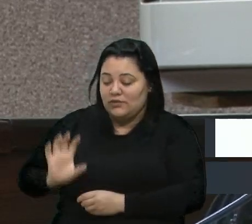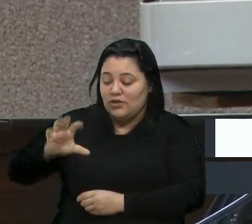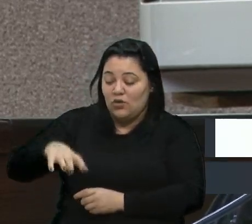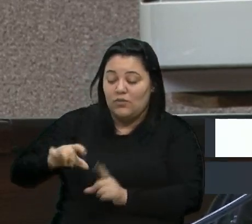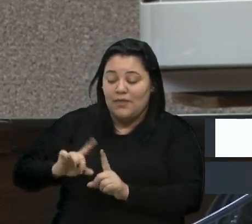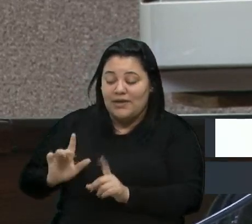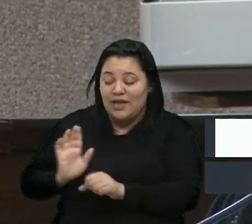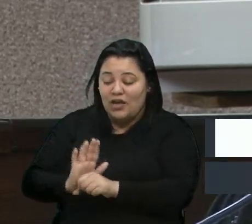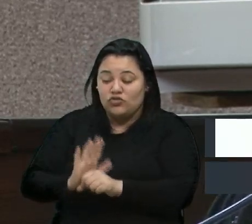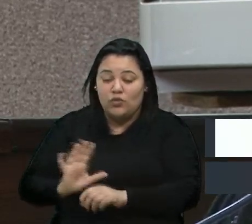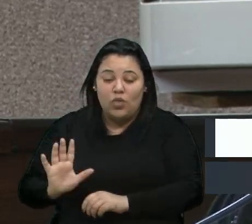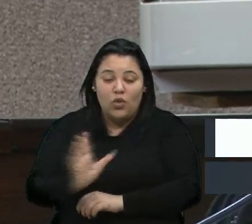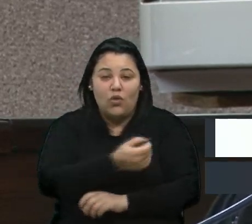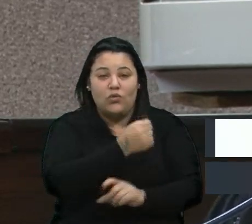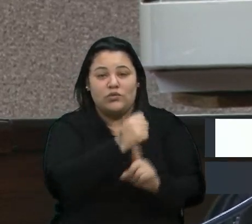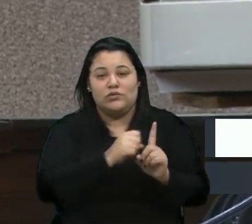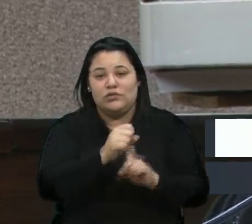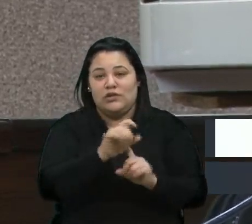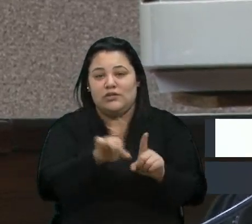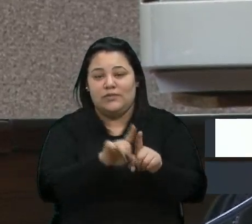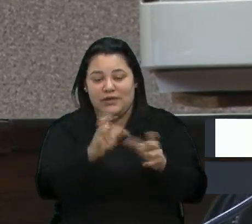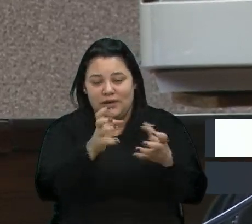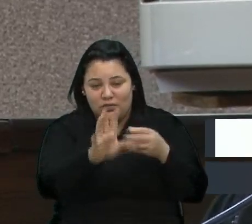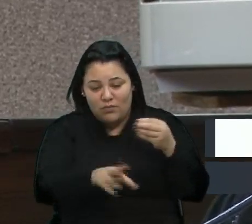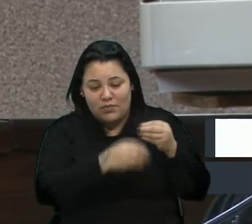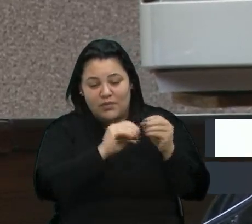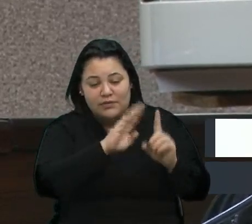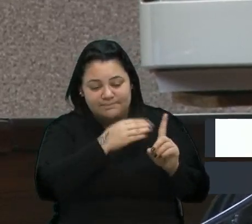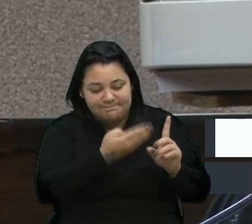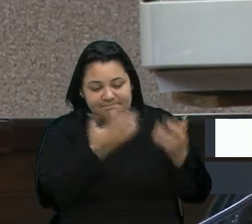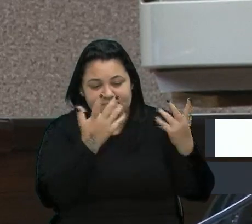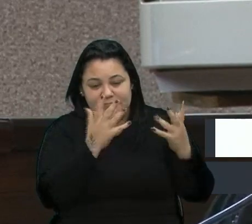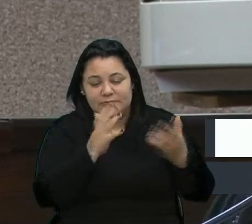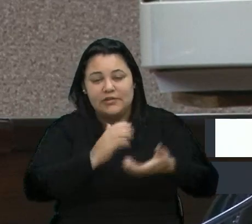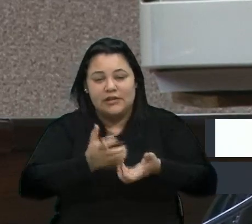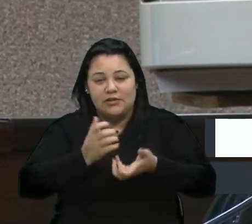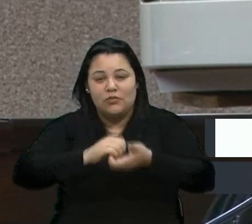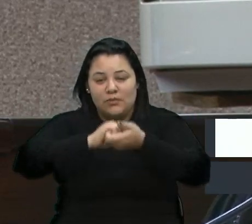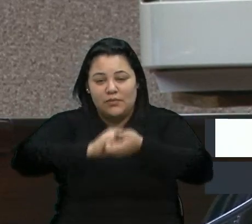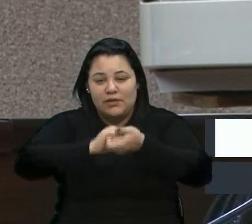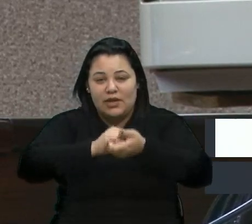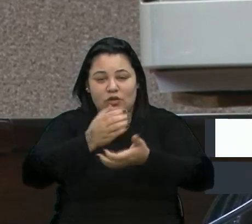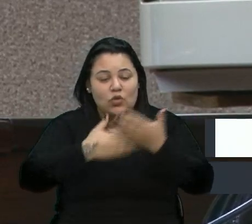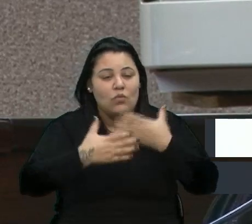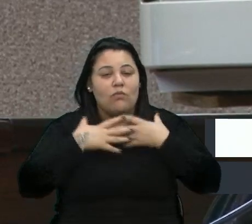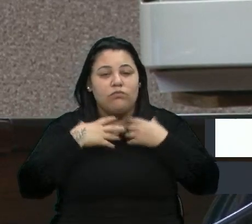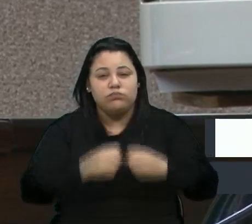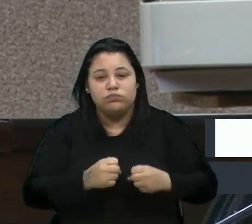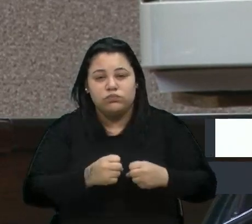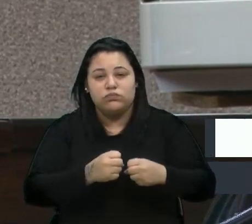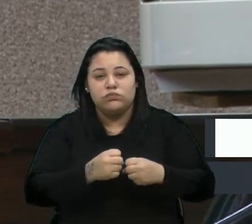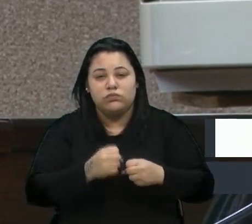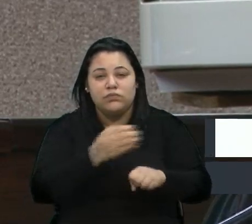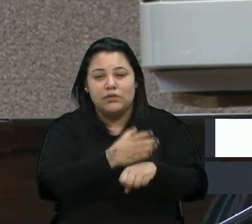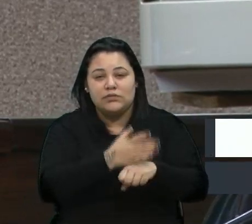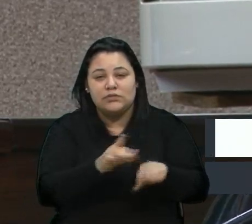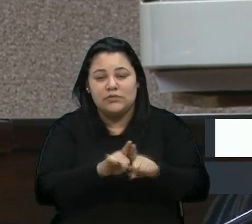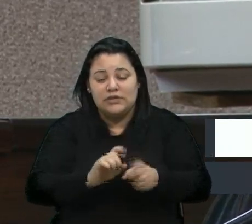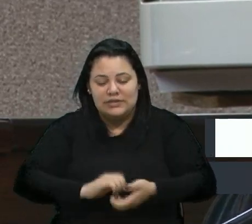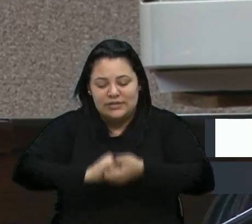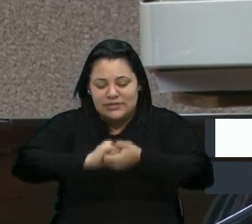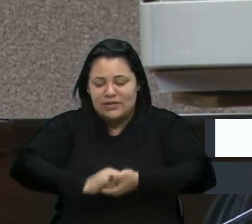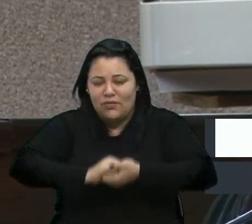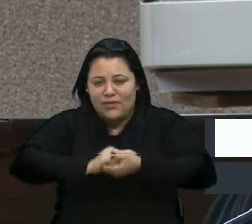toda a sociedade. Quero me somar a esse voto, cumprimentar todas as secretarias envolvidas e saudar todos os